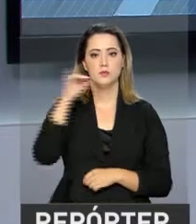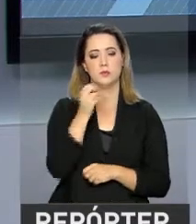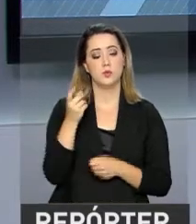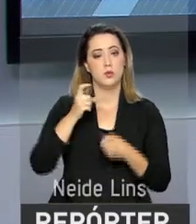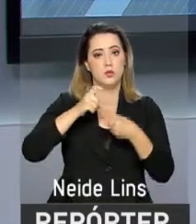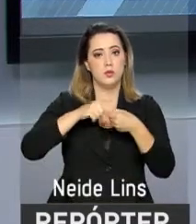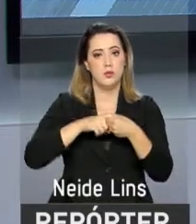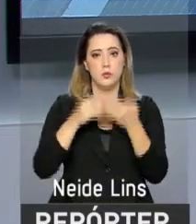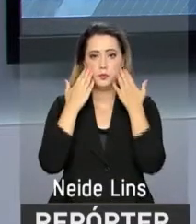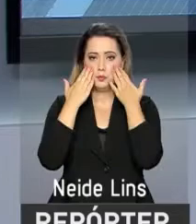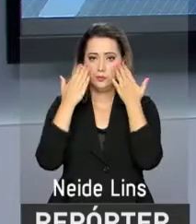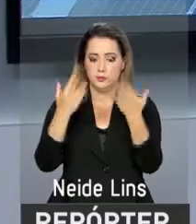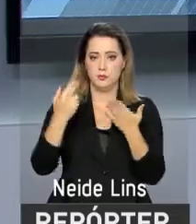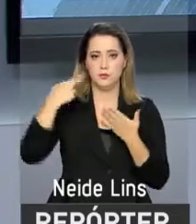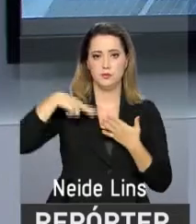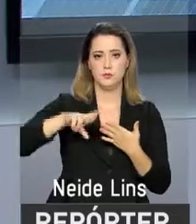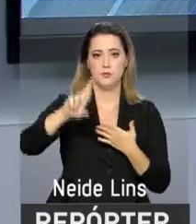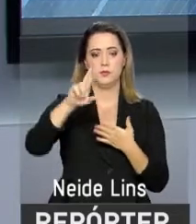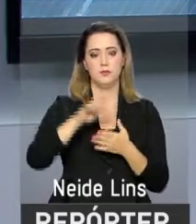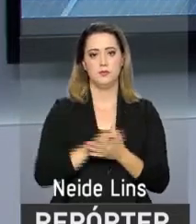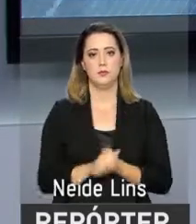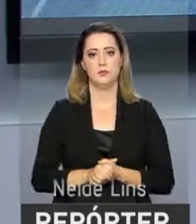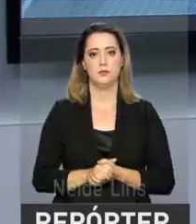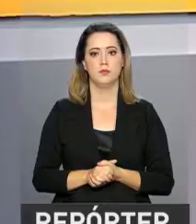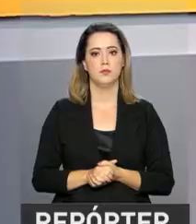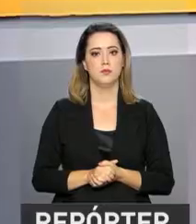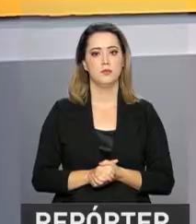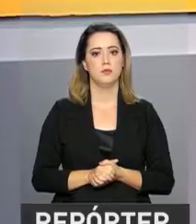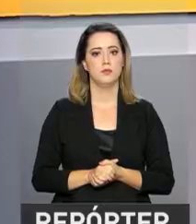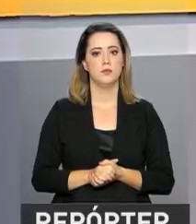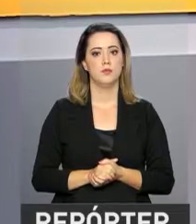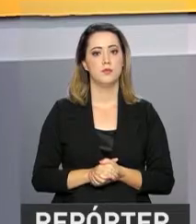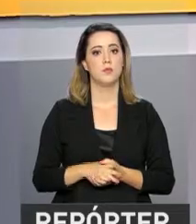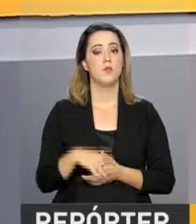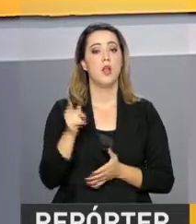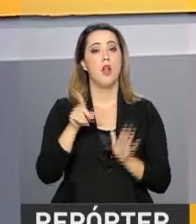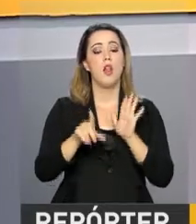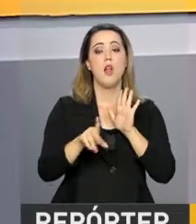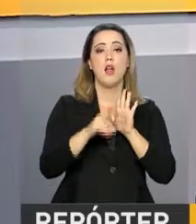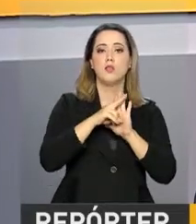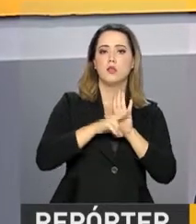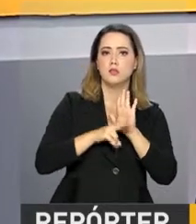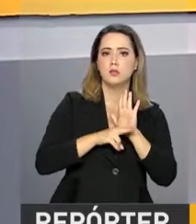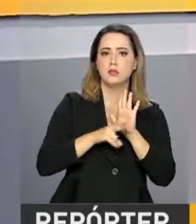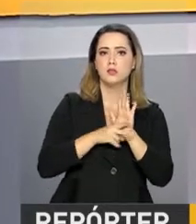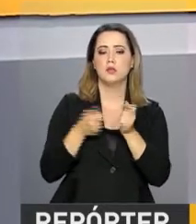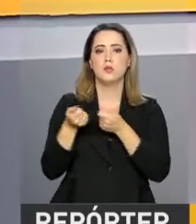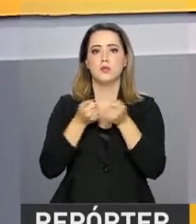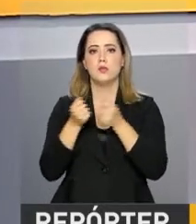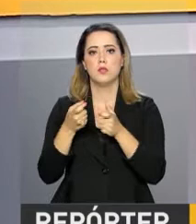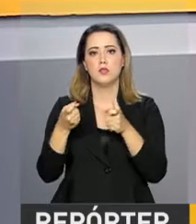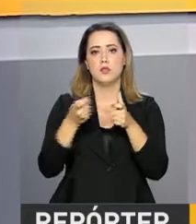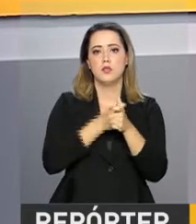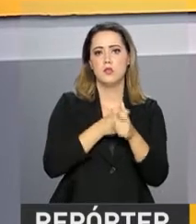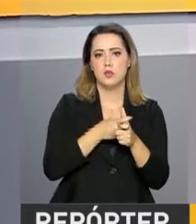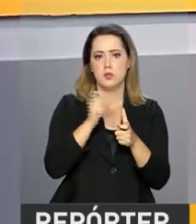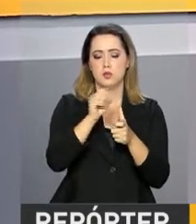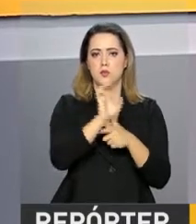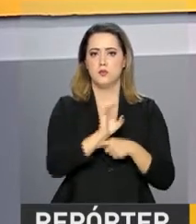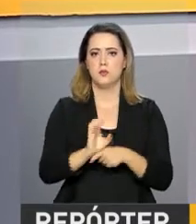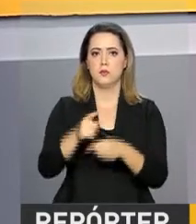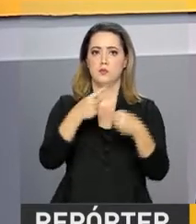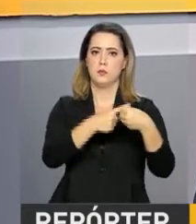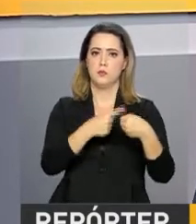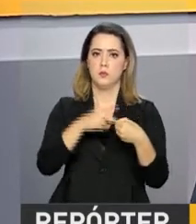estamos de volta com mais uma edição do Repórter NBR. A portaria que regulamenta a renegociação da dívida dos estados e